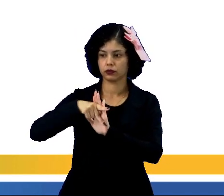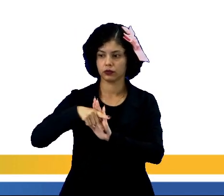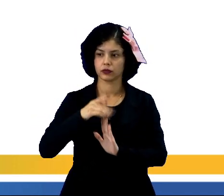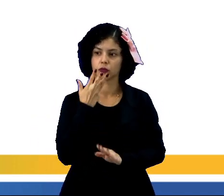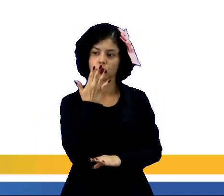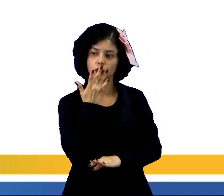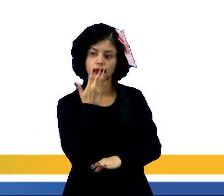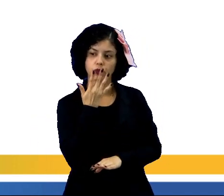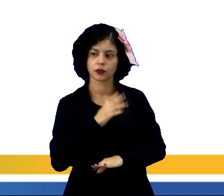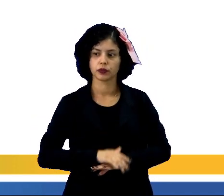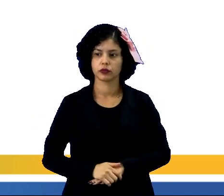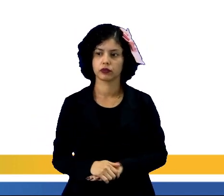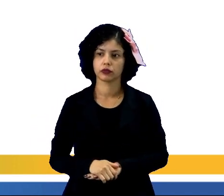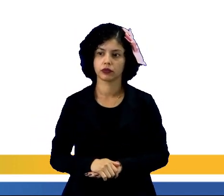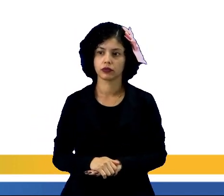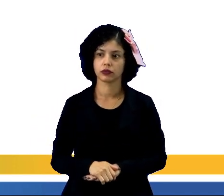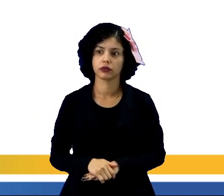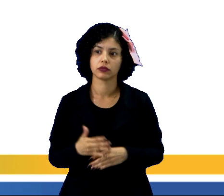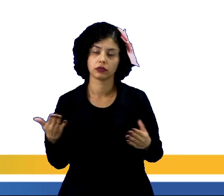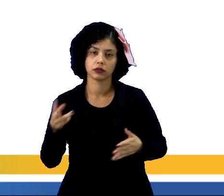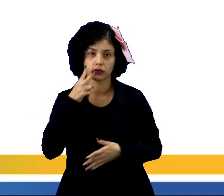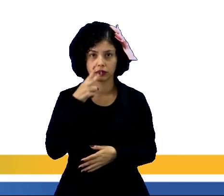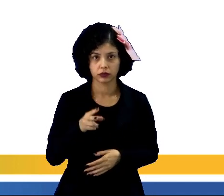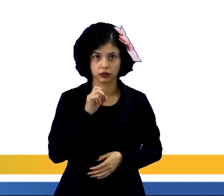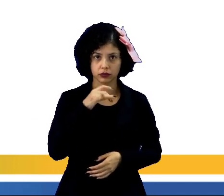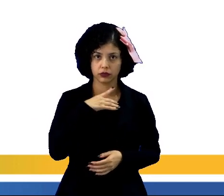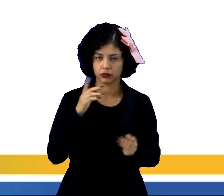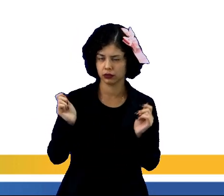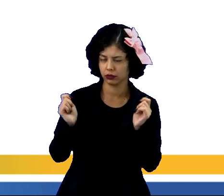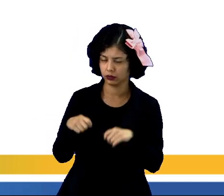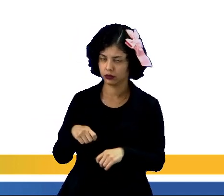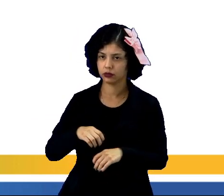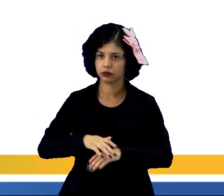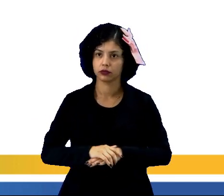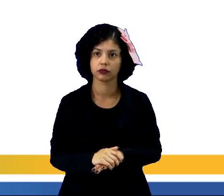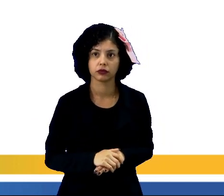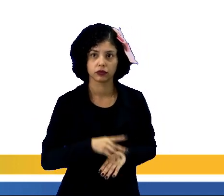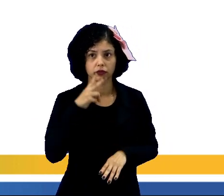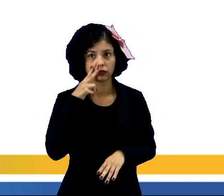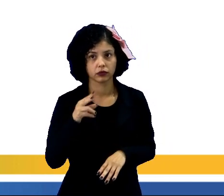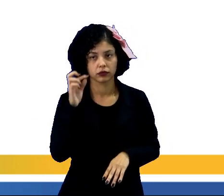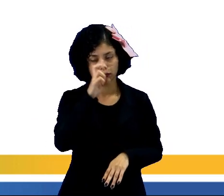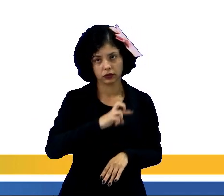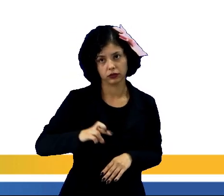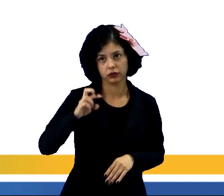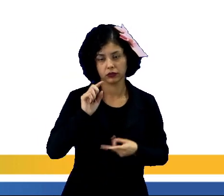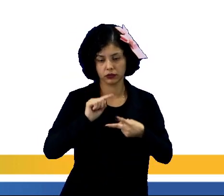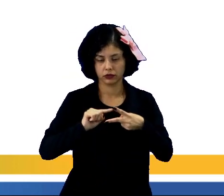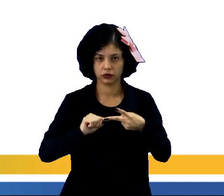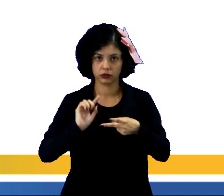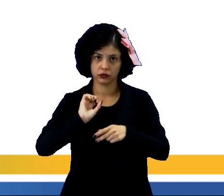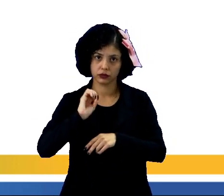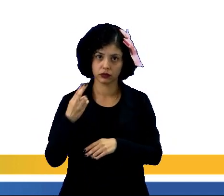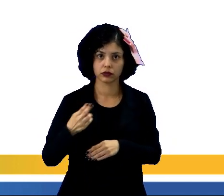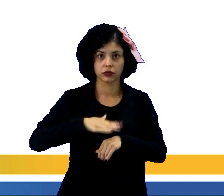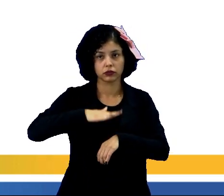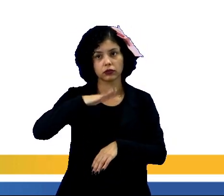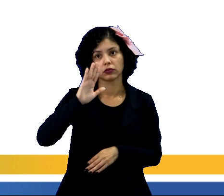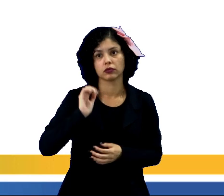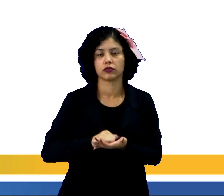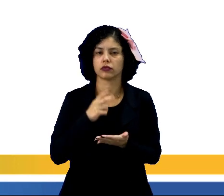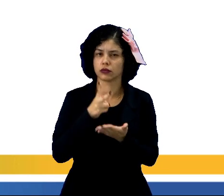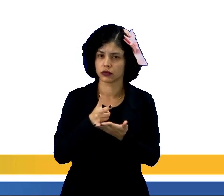era a cor das ervilhas. E aí ele queria ver se tinha a possibilidade de ver a análise de 2 ou mais características ao mesmo